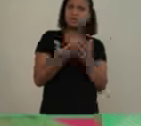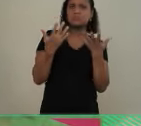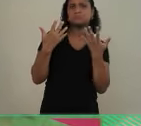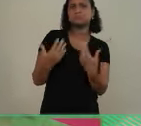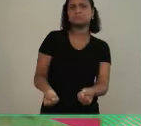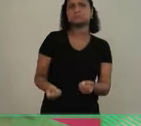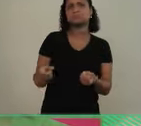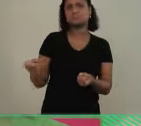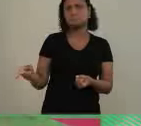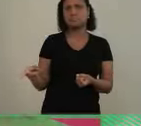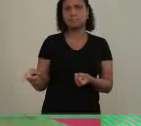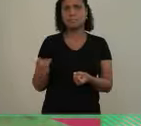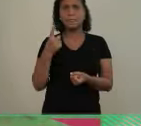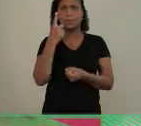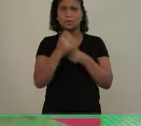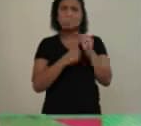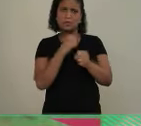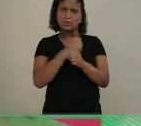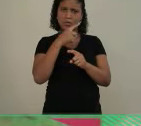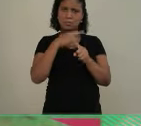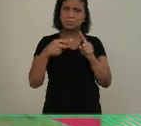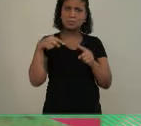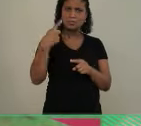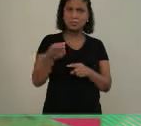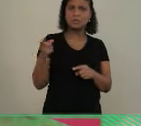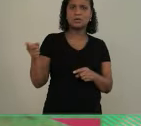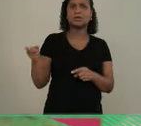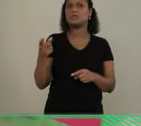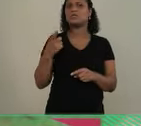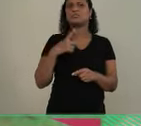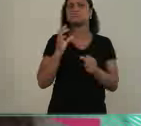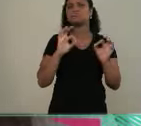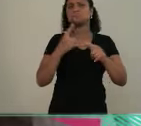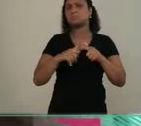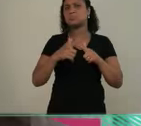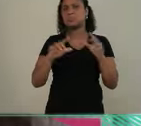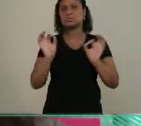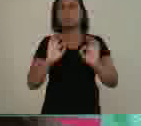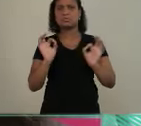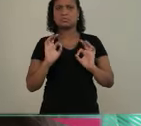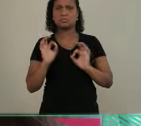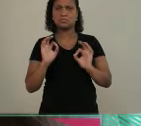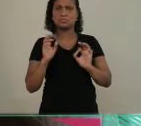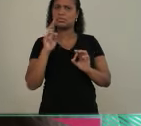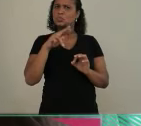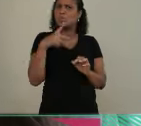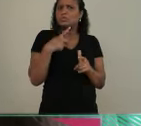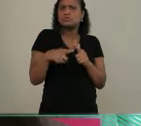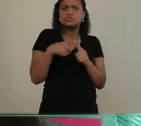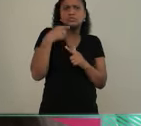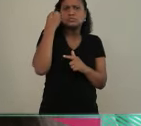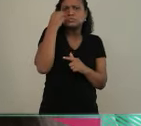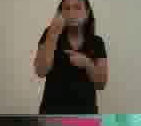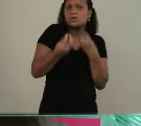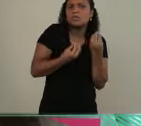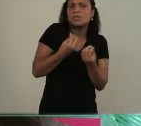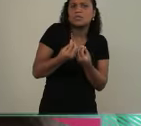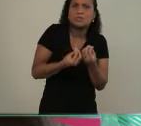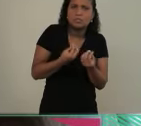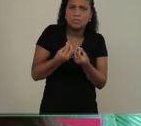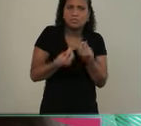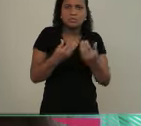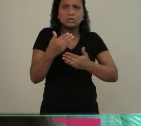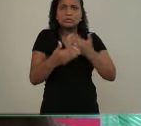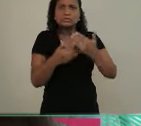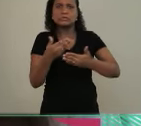de volta depois de 1 ano e meio, quando ela já não tinha mais problemas de imunidade. Eles nunca tinham tido essa experiência. E, enfim,